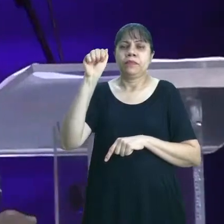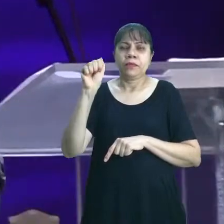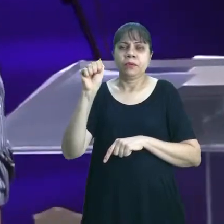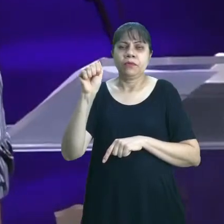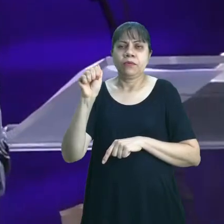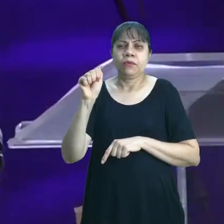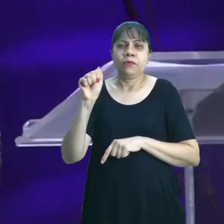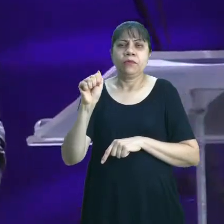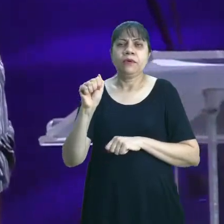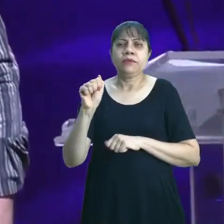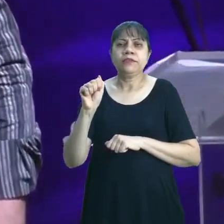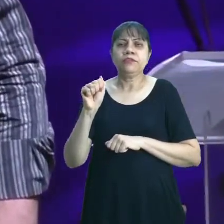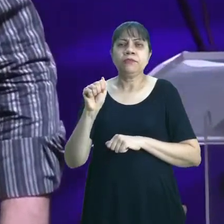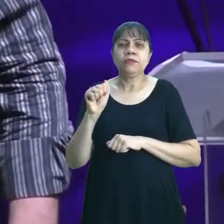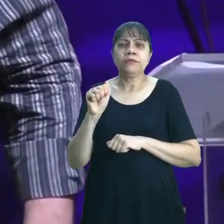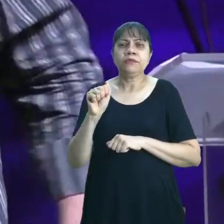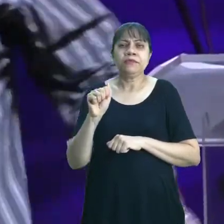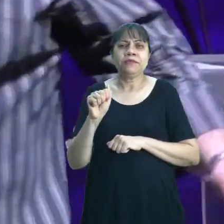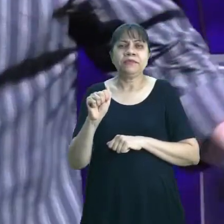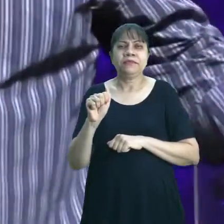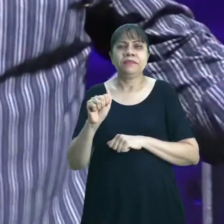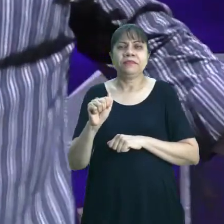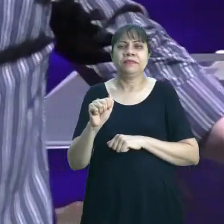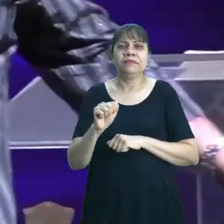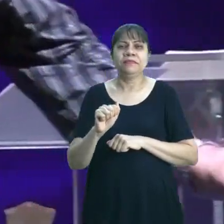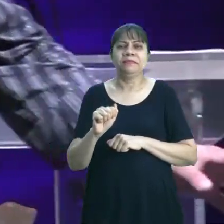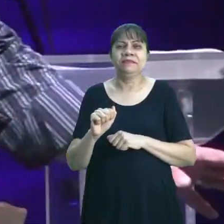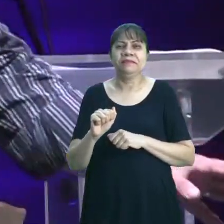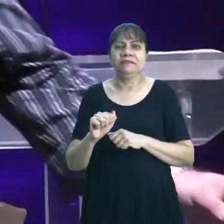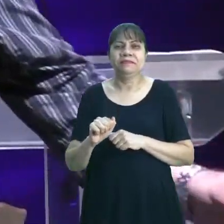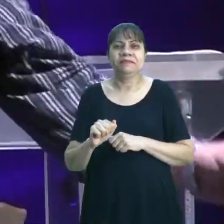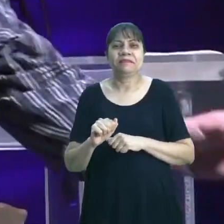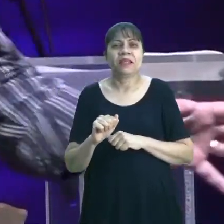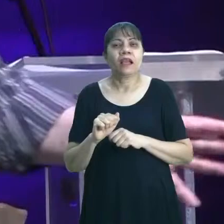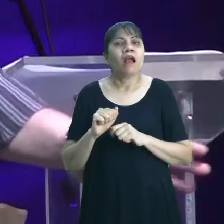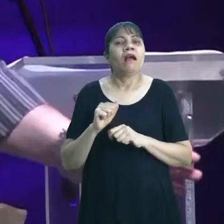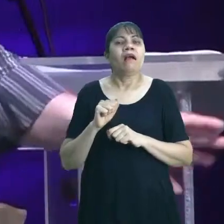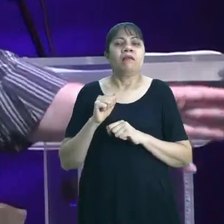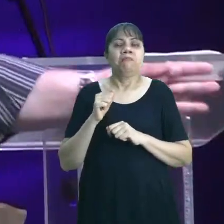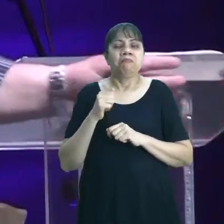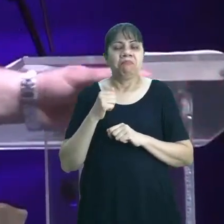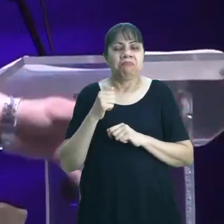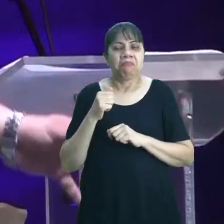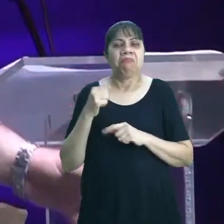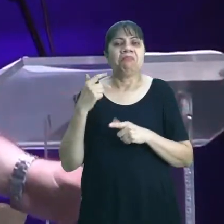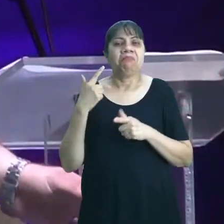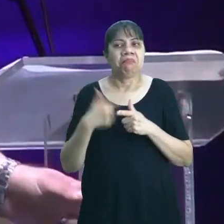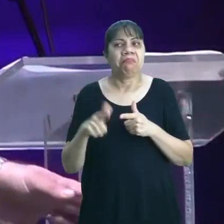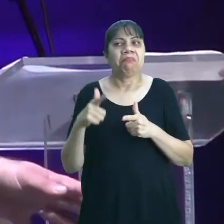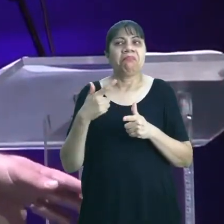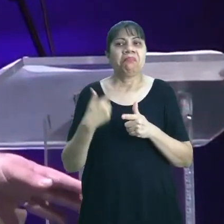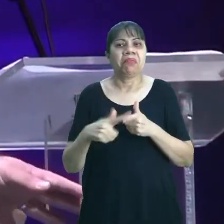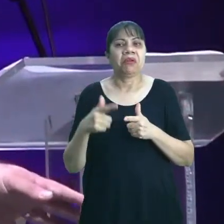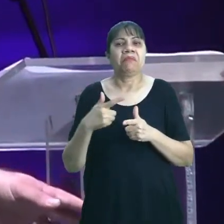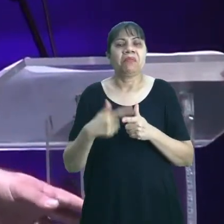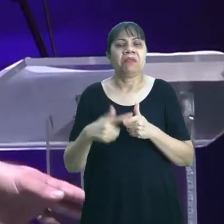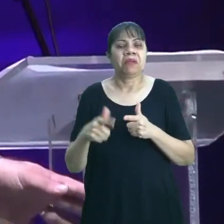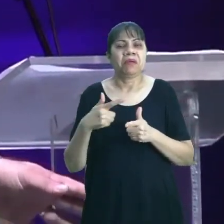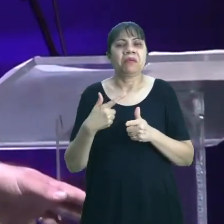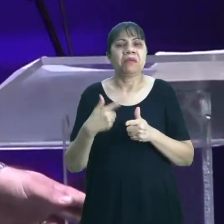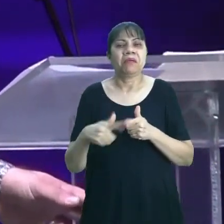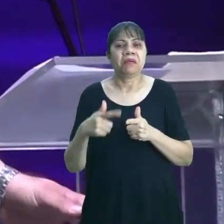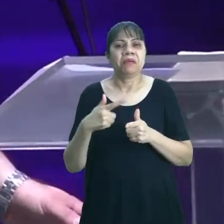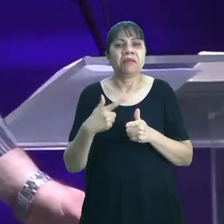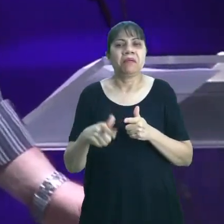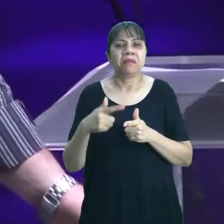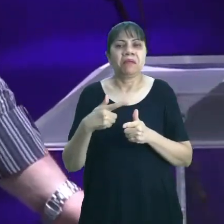Meu amigo, do nada um OVNI, parece que era um OVNI, que eu fiquei tonto. Era a mãozada do meu